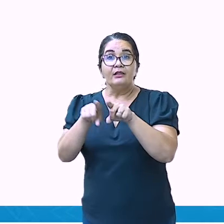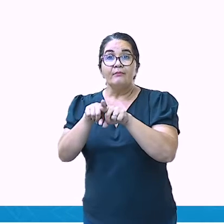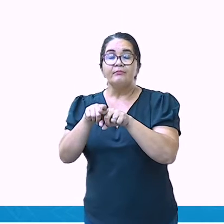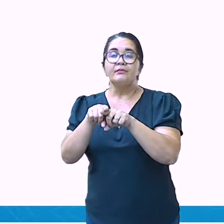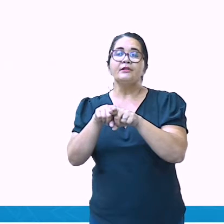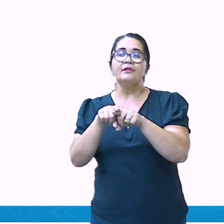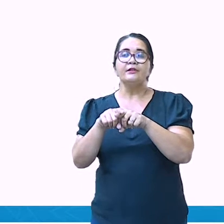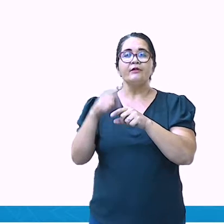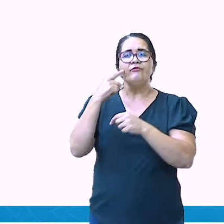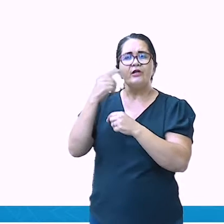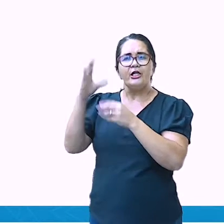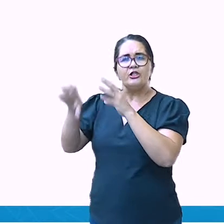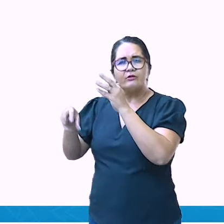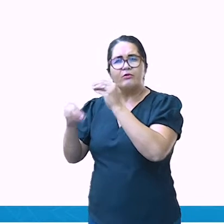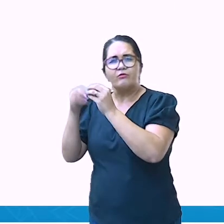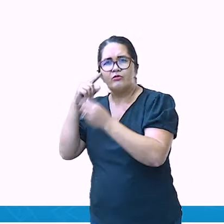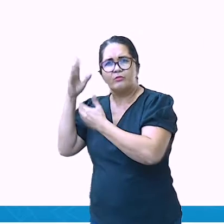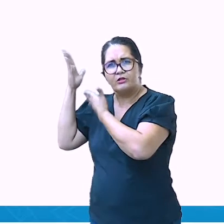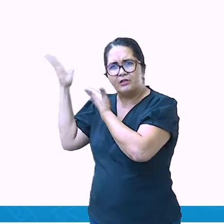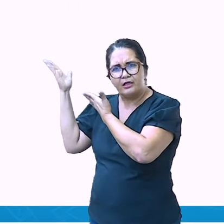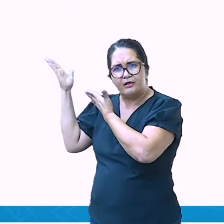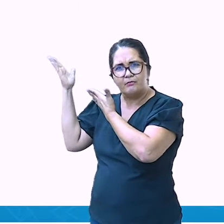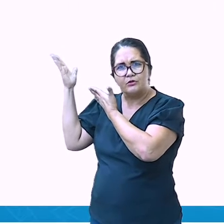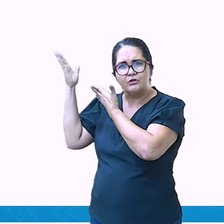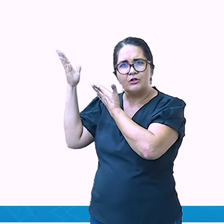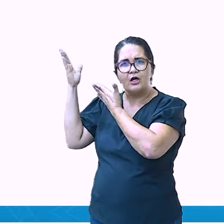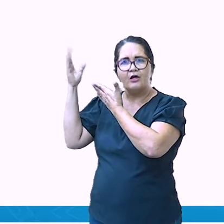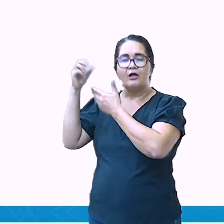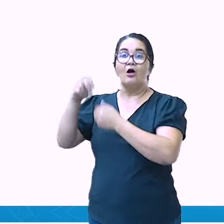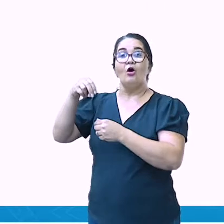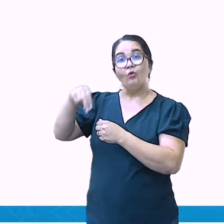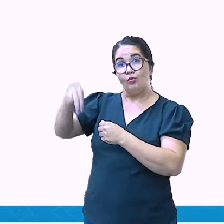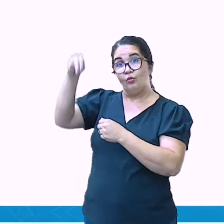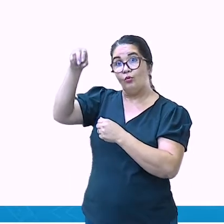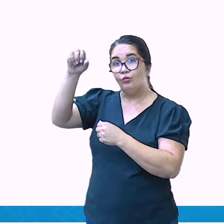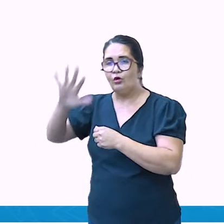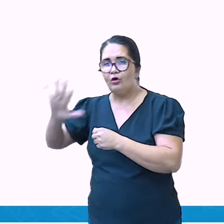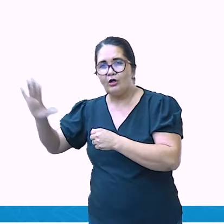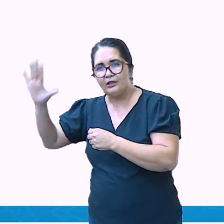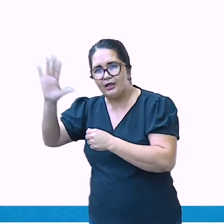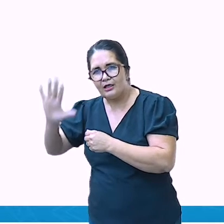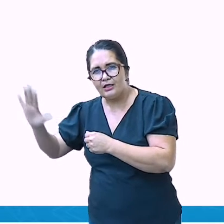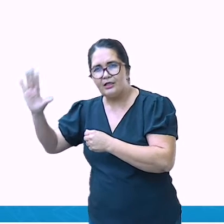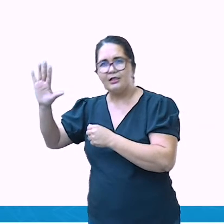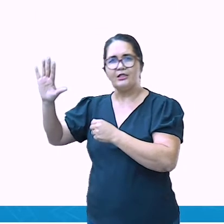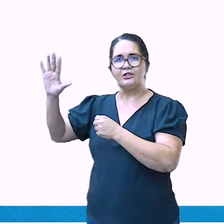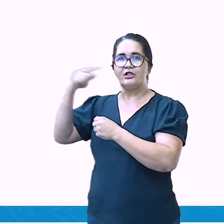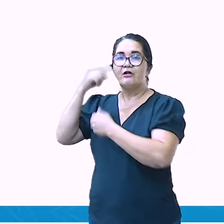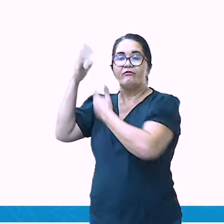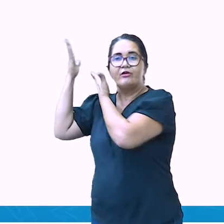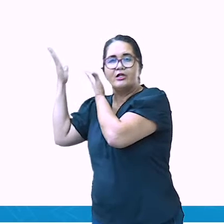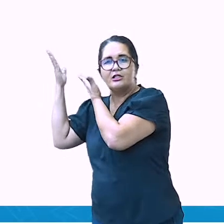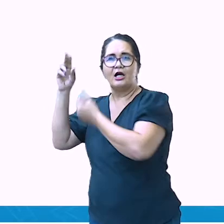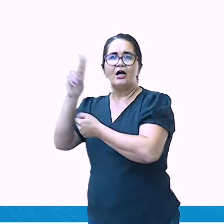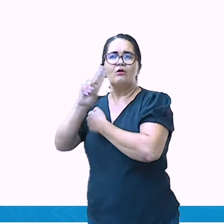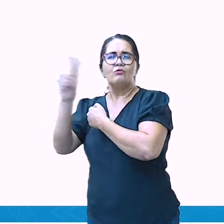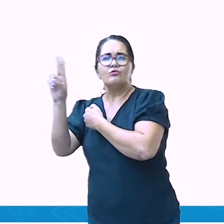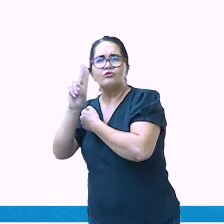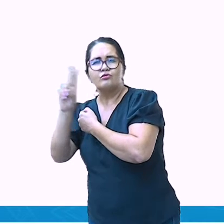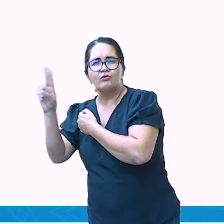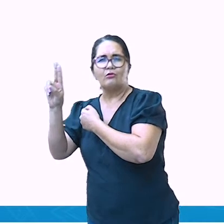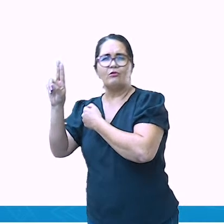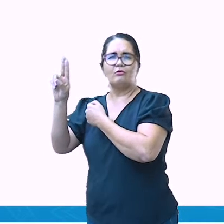Temos também ali o Nordeste, que ficou Maranhão, Piauí,